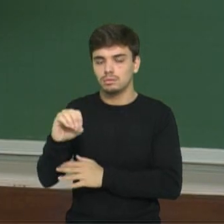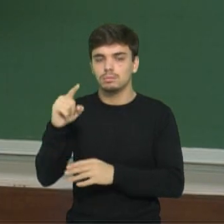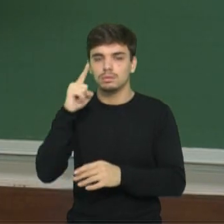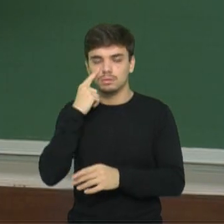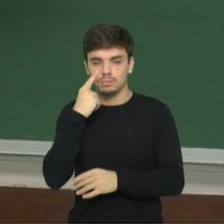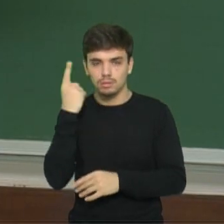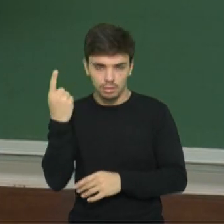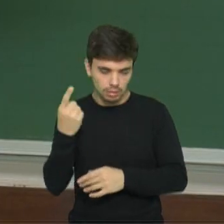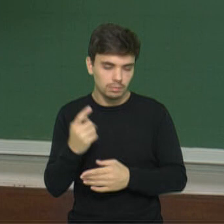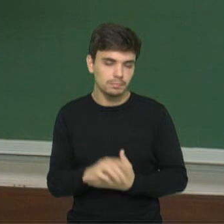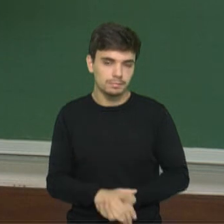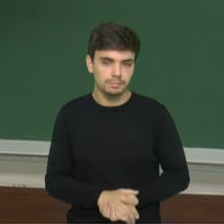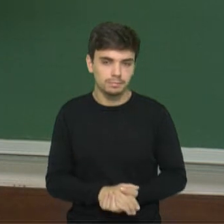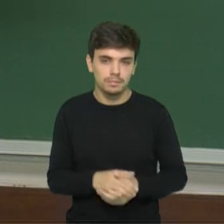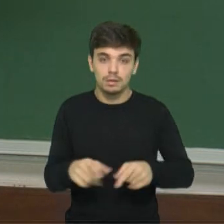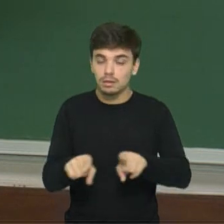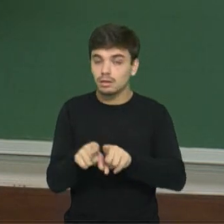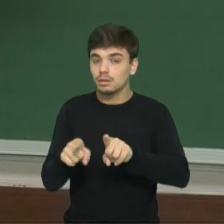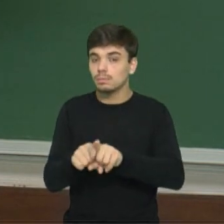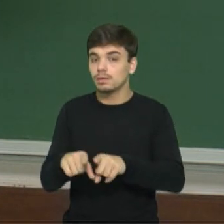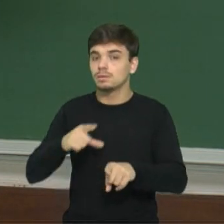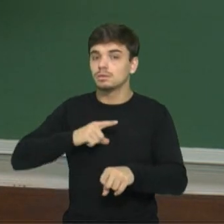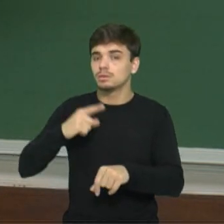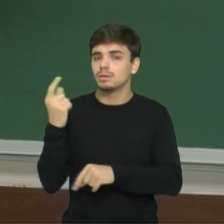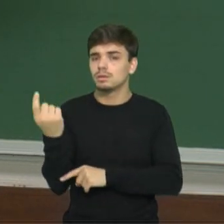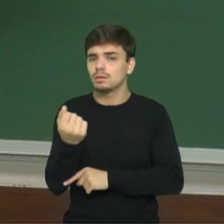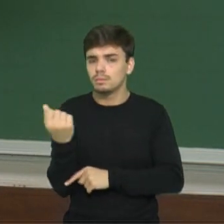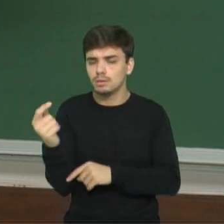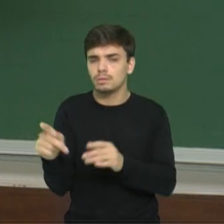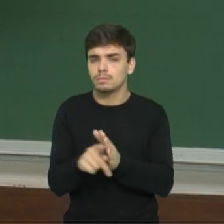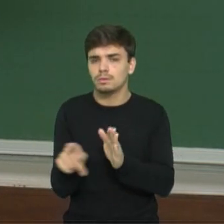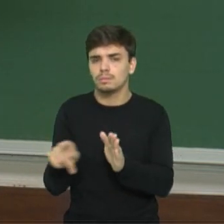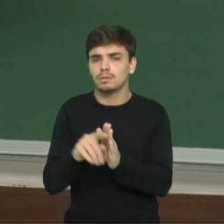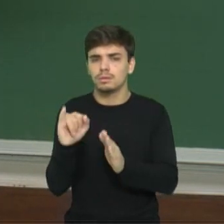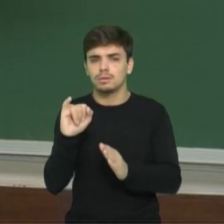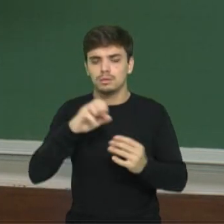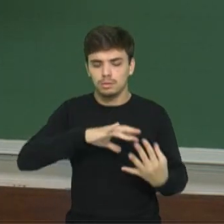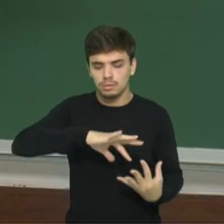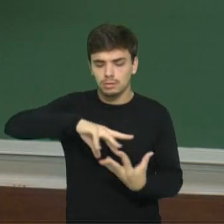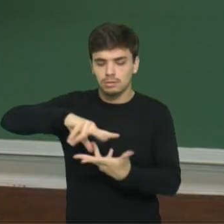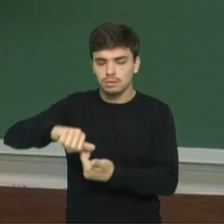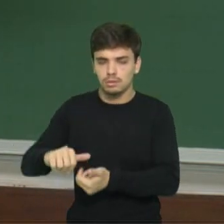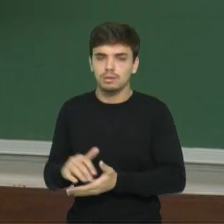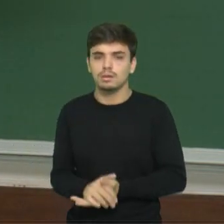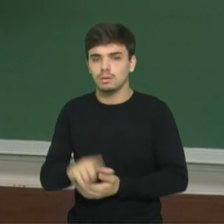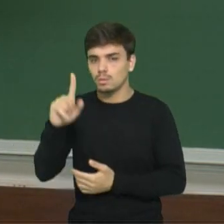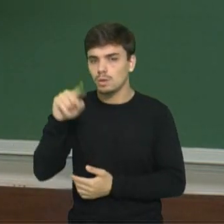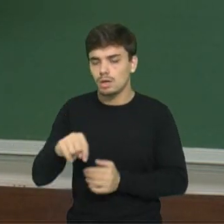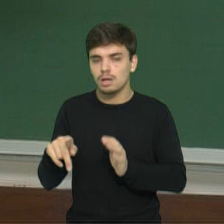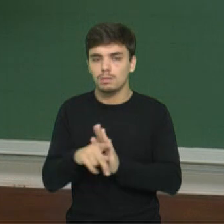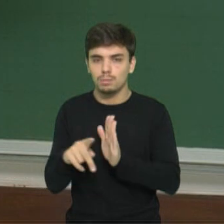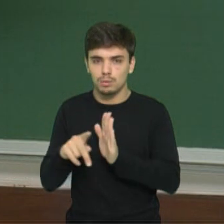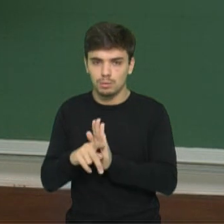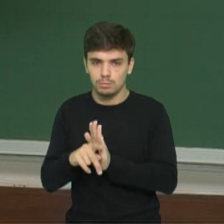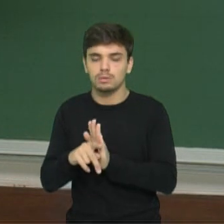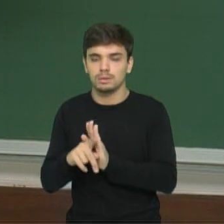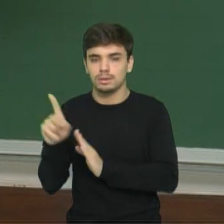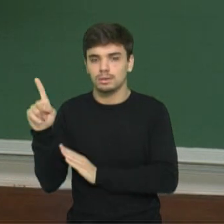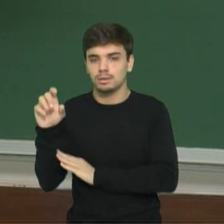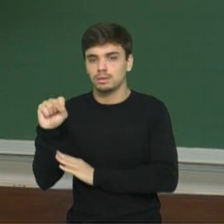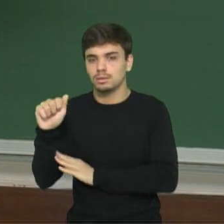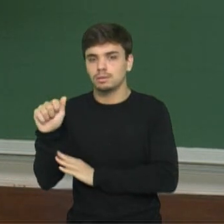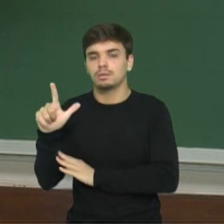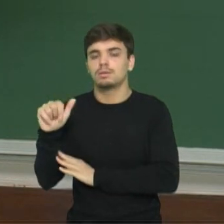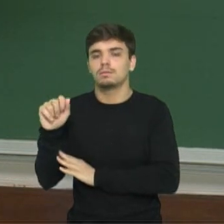sendo aplicada, e abriu o país ao capital internacional. Então foram as ações que o Salvador Allende tomou no campo